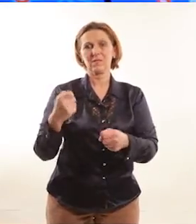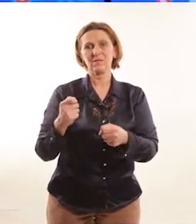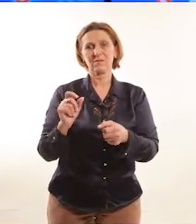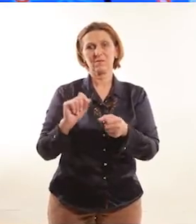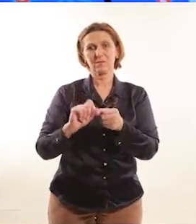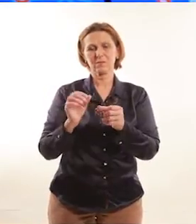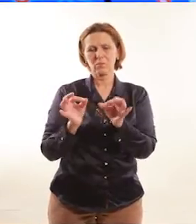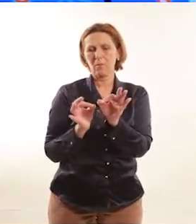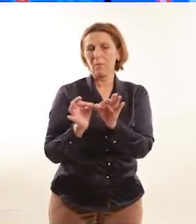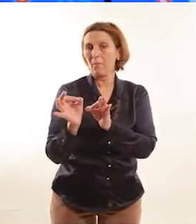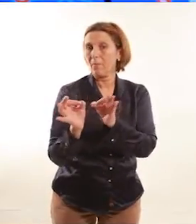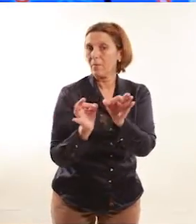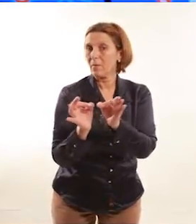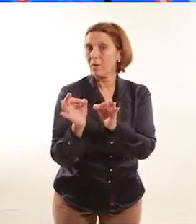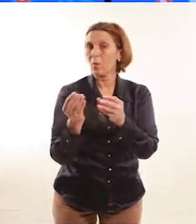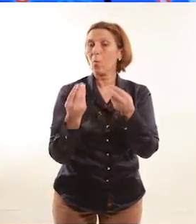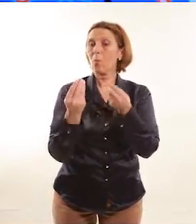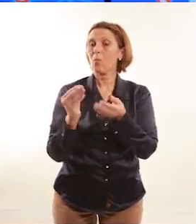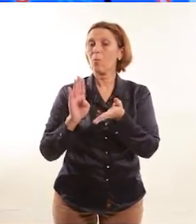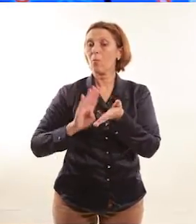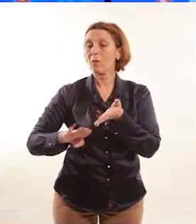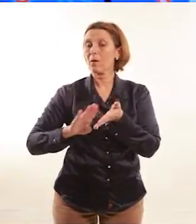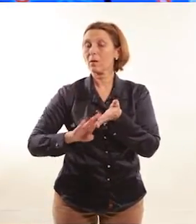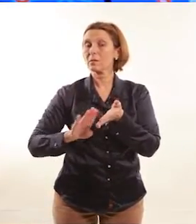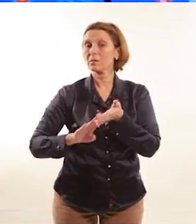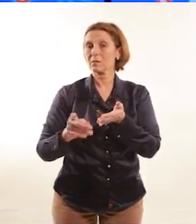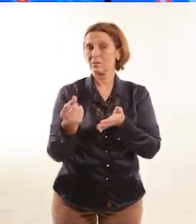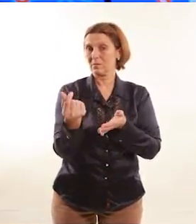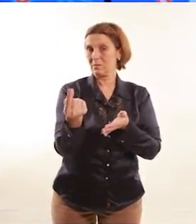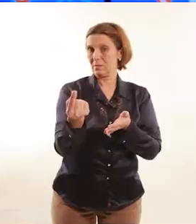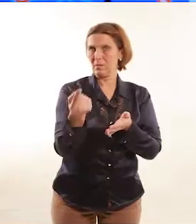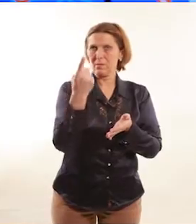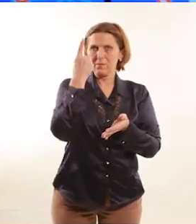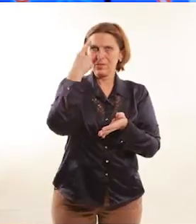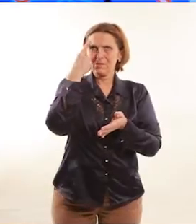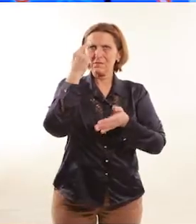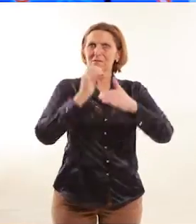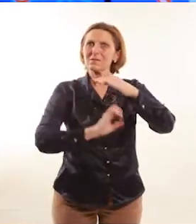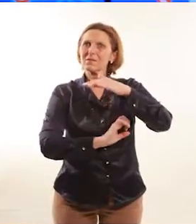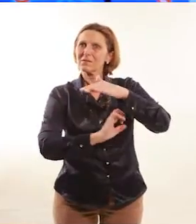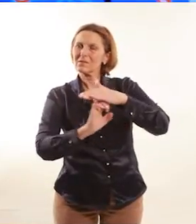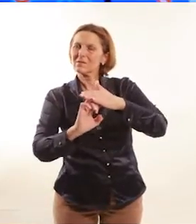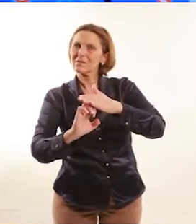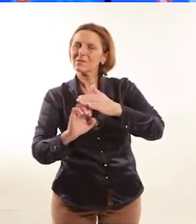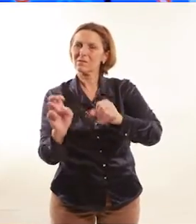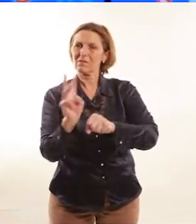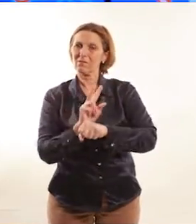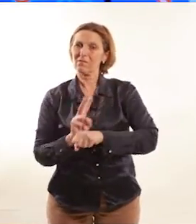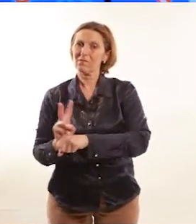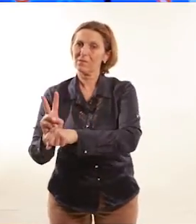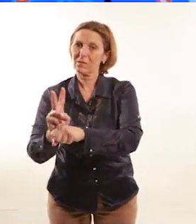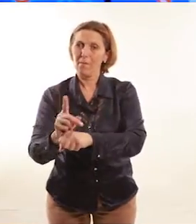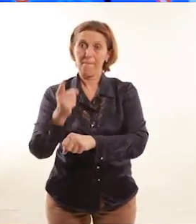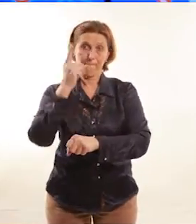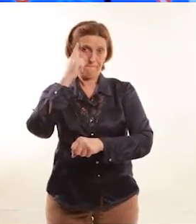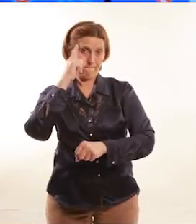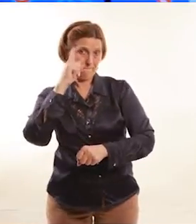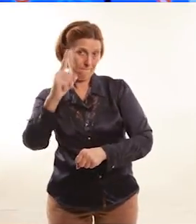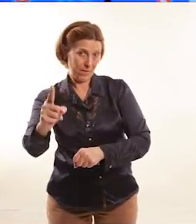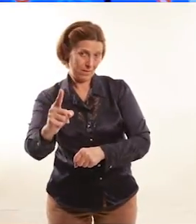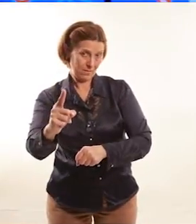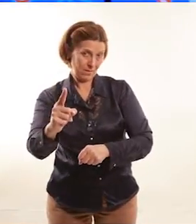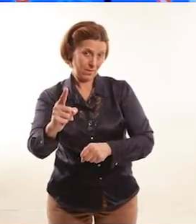fazer uma programação de como a gente vai gastar esse dinheiro, pensando na estruturação das vigilâncias, encaminhar para os